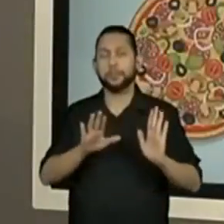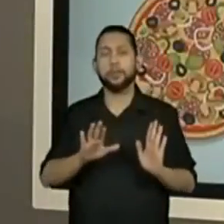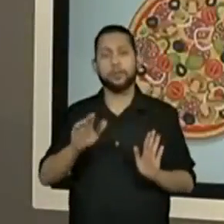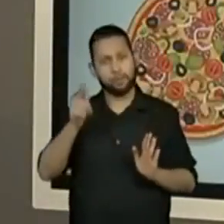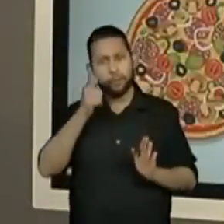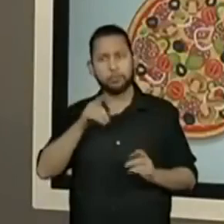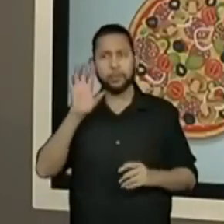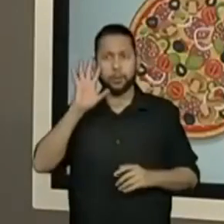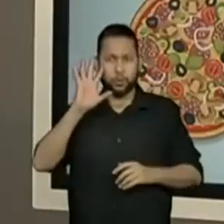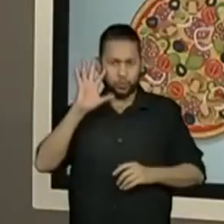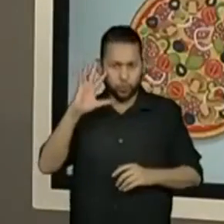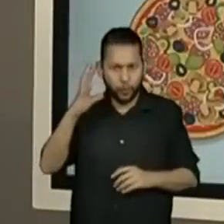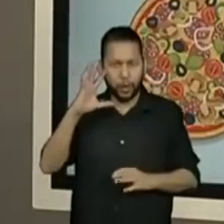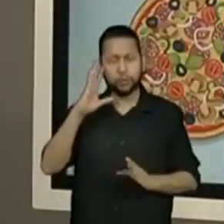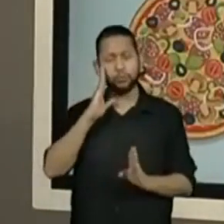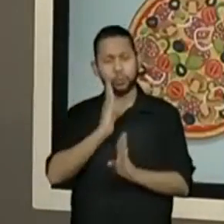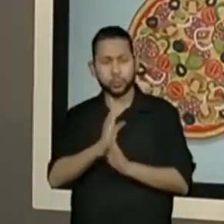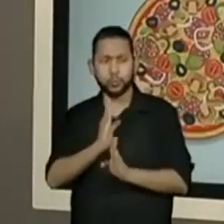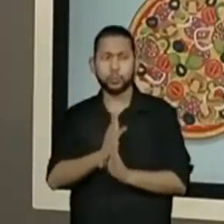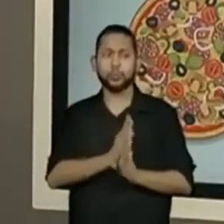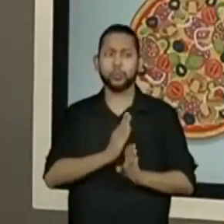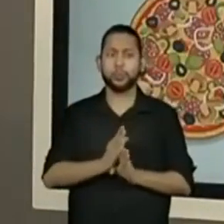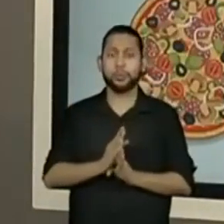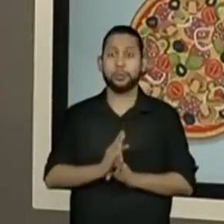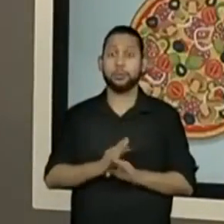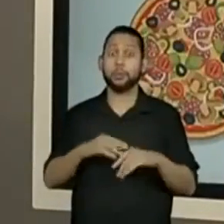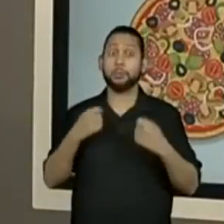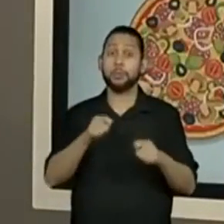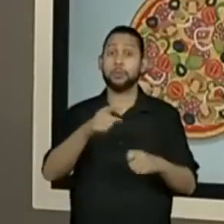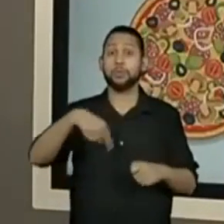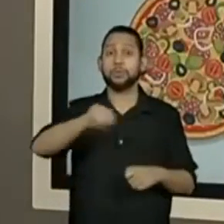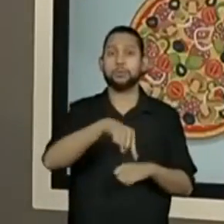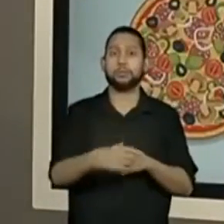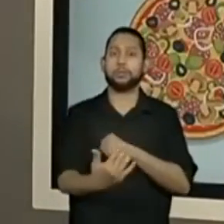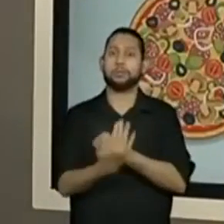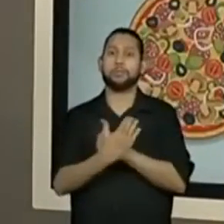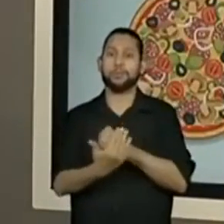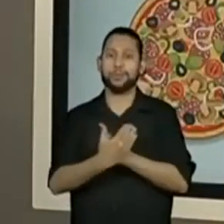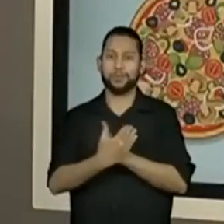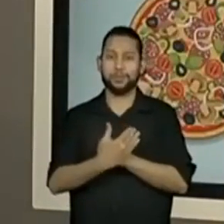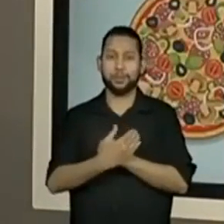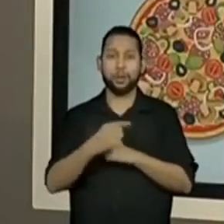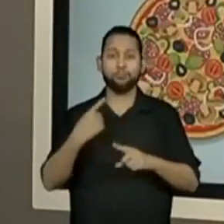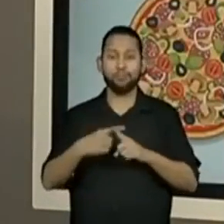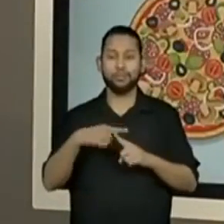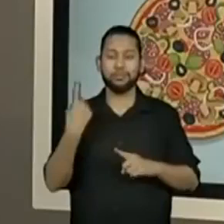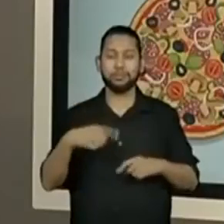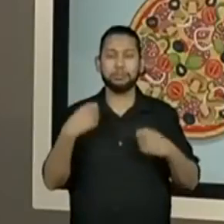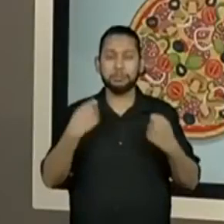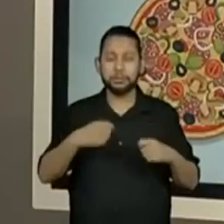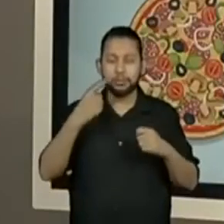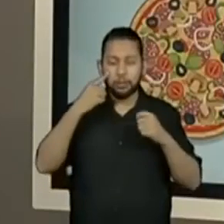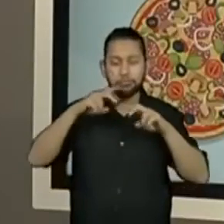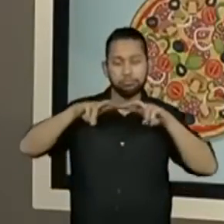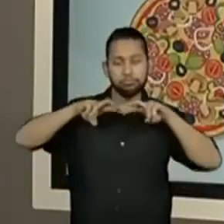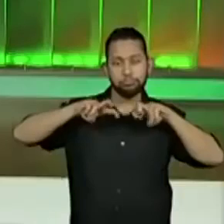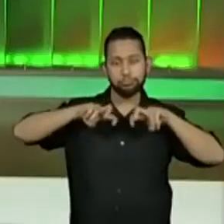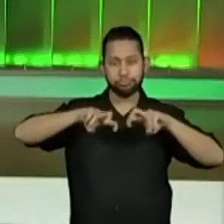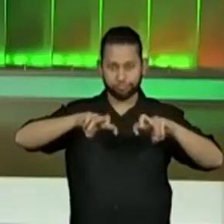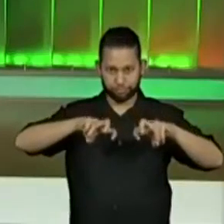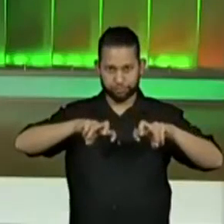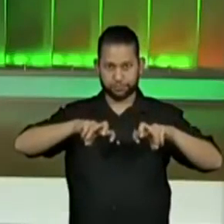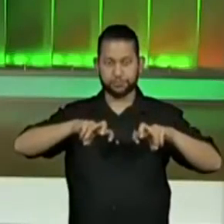resolver essa situação eu preciso da ajuda de vocês para a gente analisar se